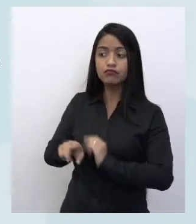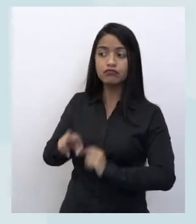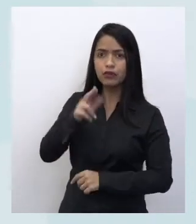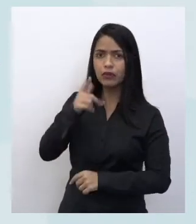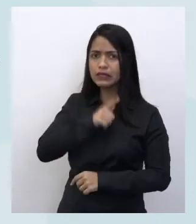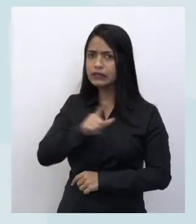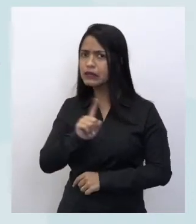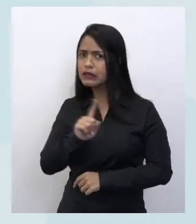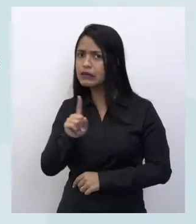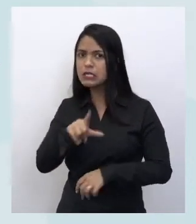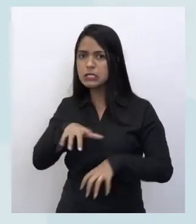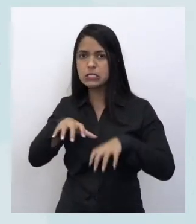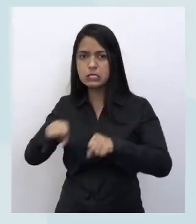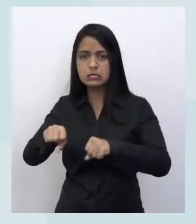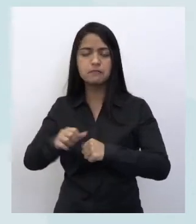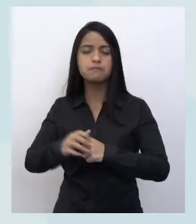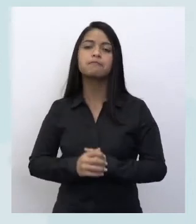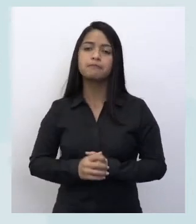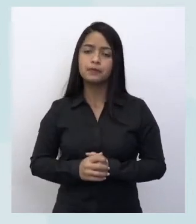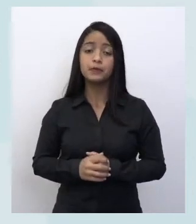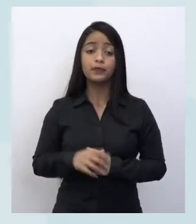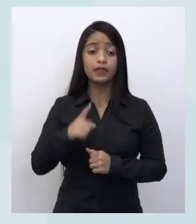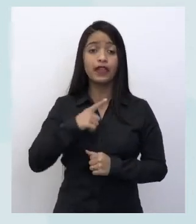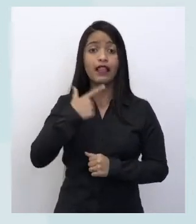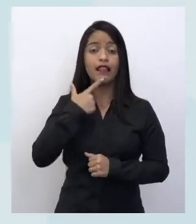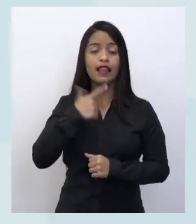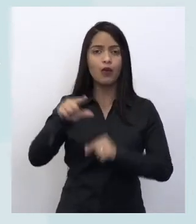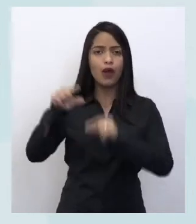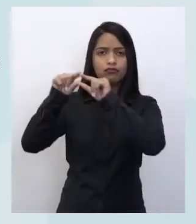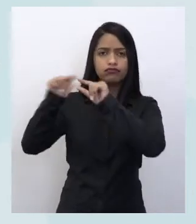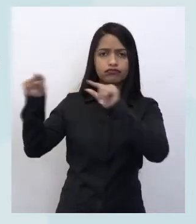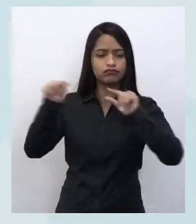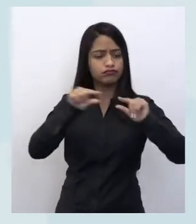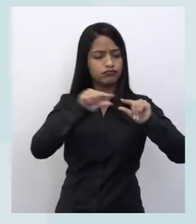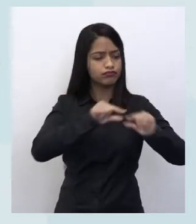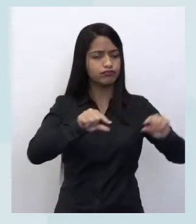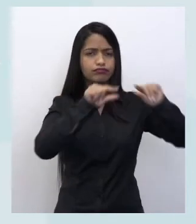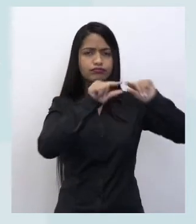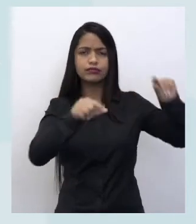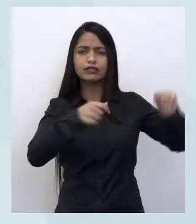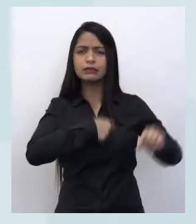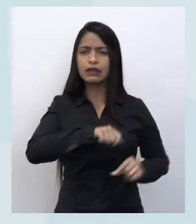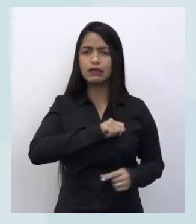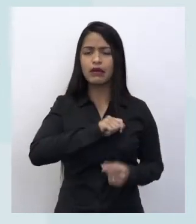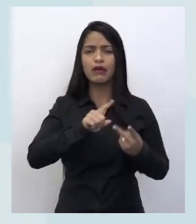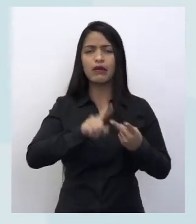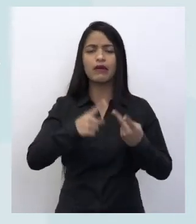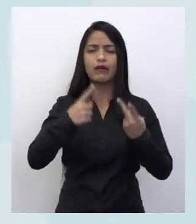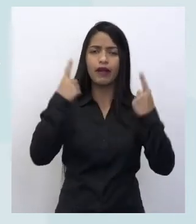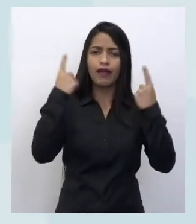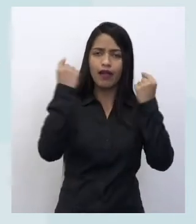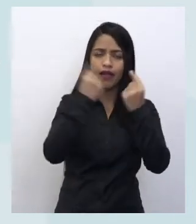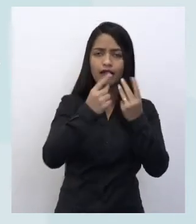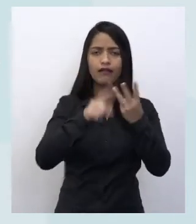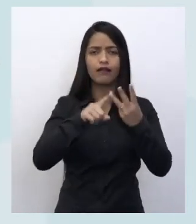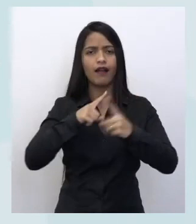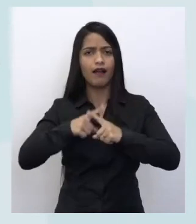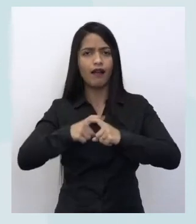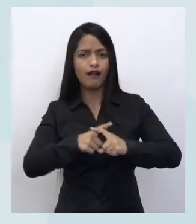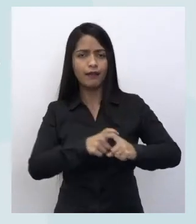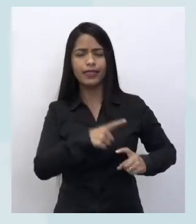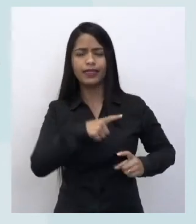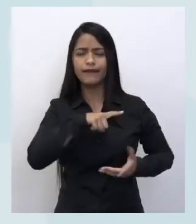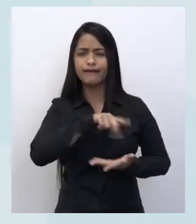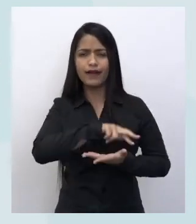vários. Grego, Mônica, em espanhol. Mônica, qual você se arriscaria aí? Porque em espanhol eu falei está. Que o alemão, o grego, tem uns que eu nem tchum, porque não dá.